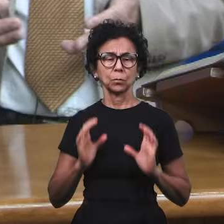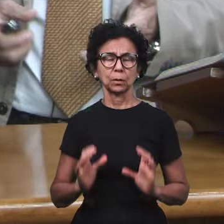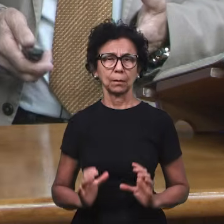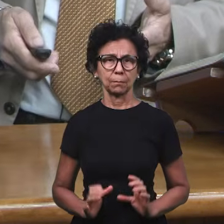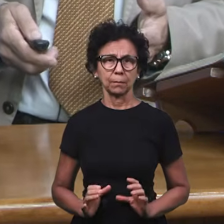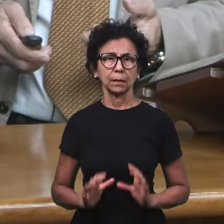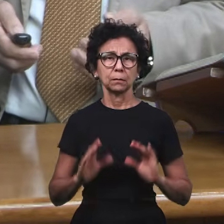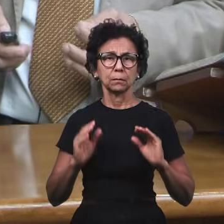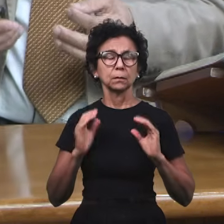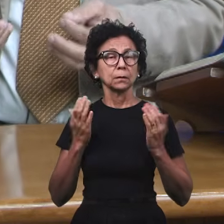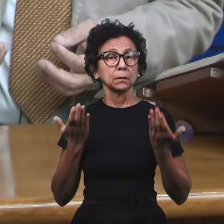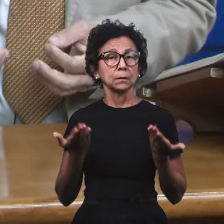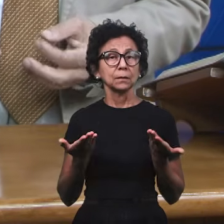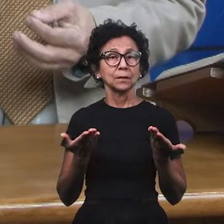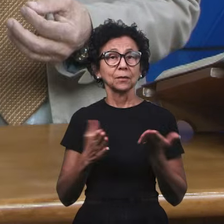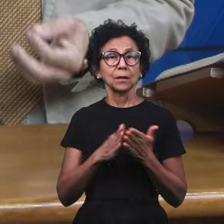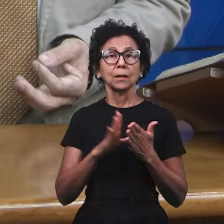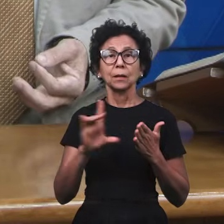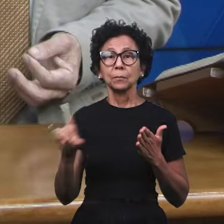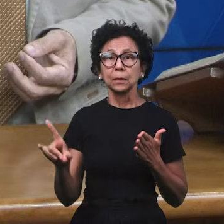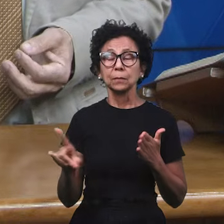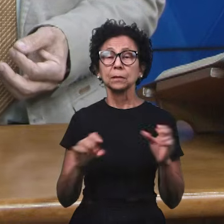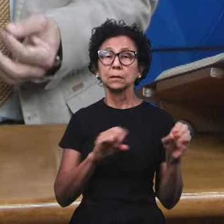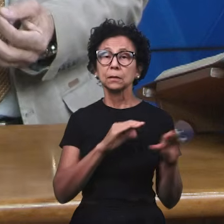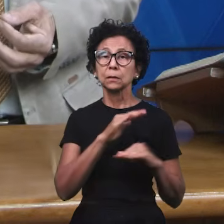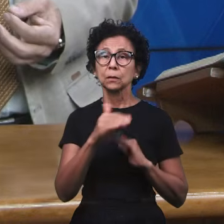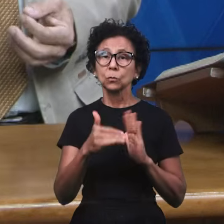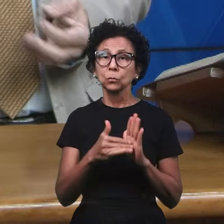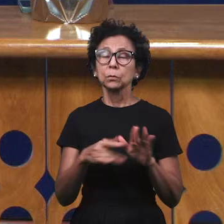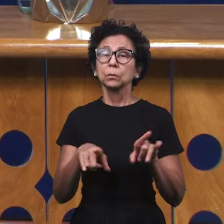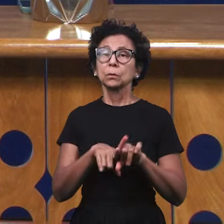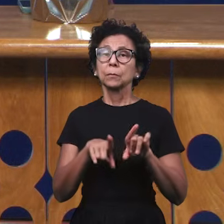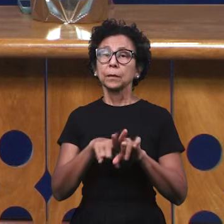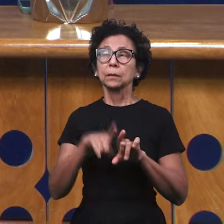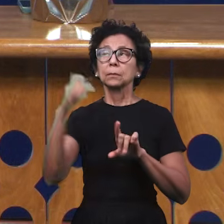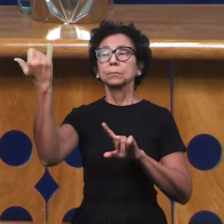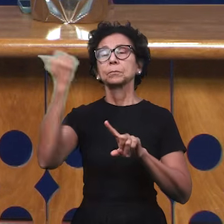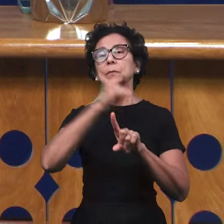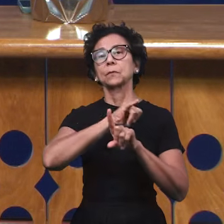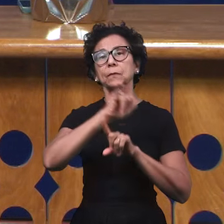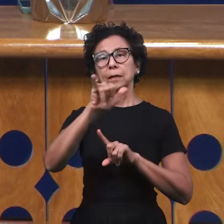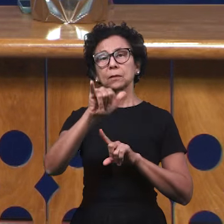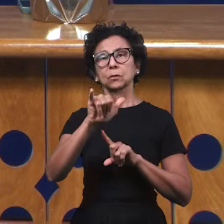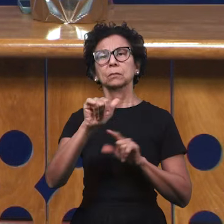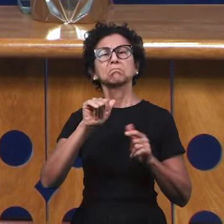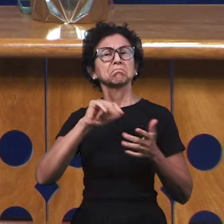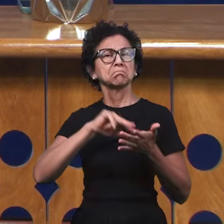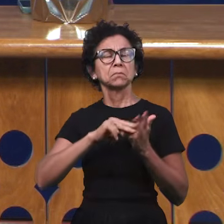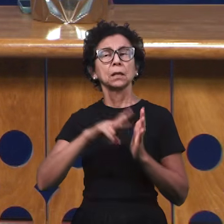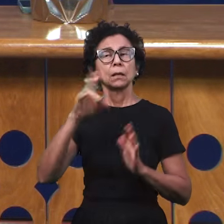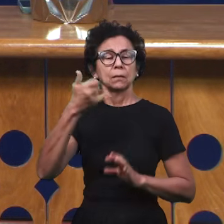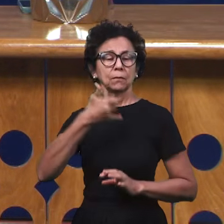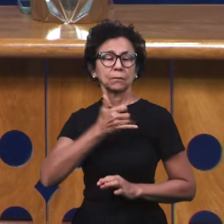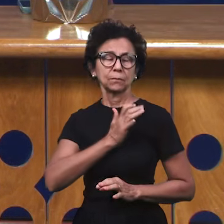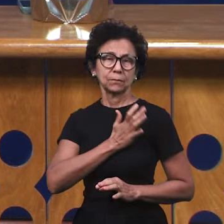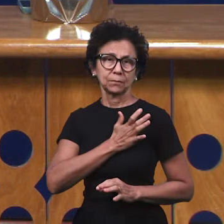a grande bênção da palavra é que ela é profética. Então ela vai falar ao nosso coração, ela vai falar à nossa